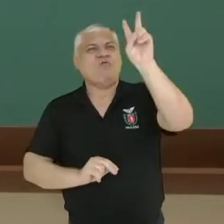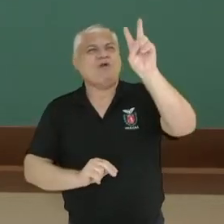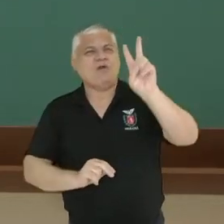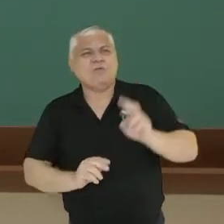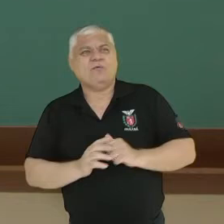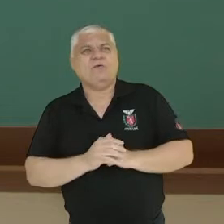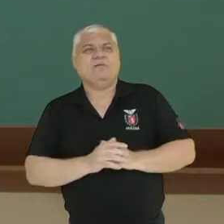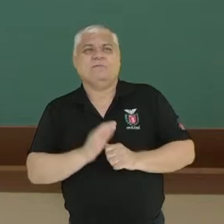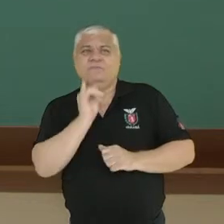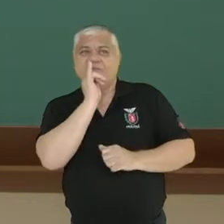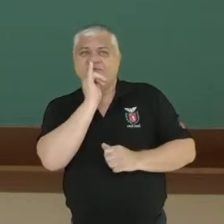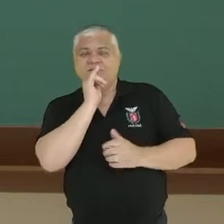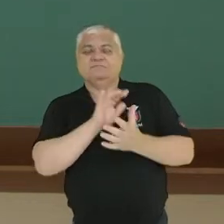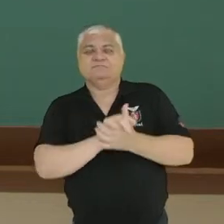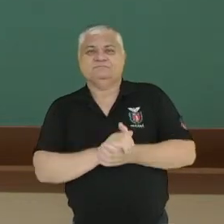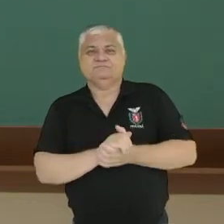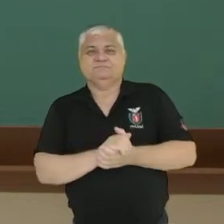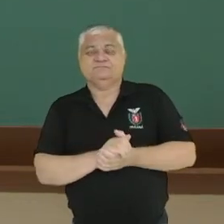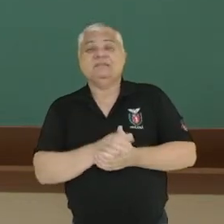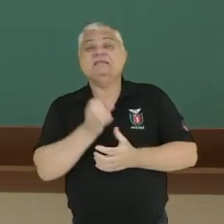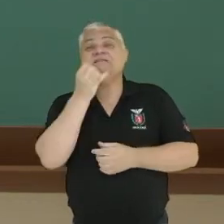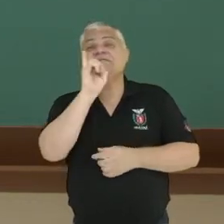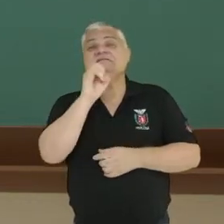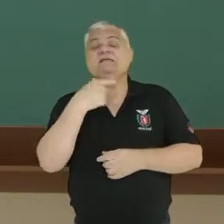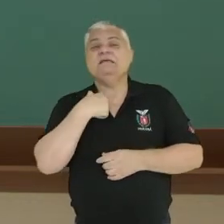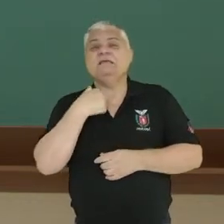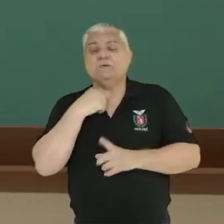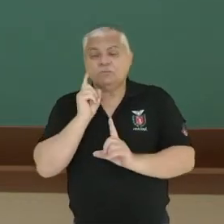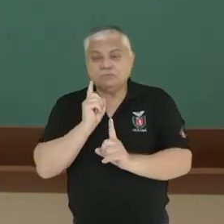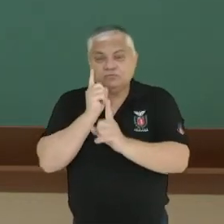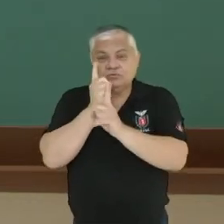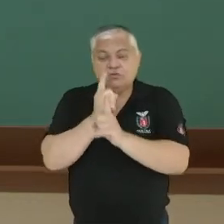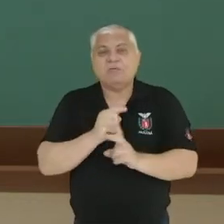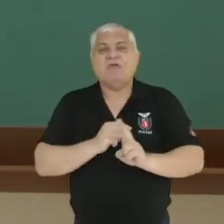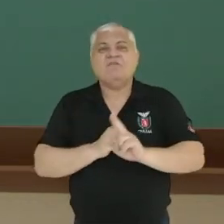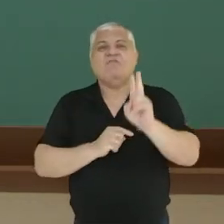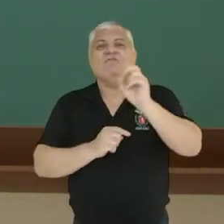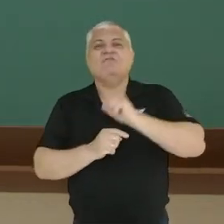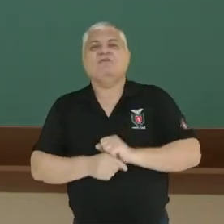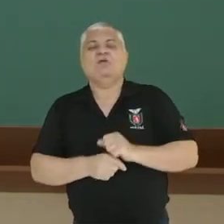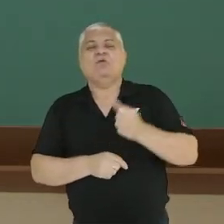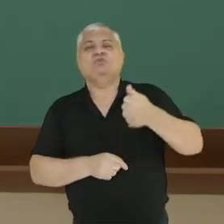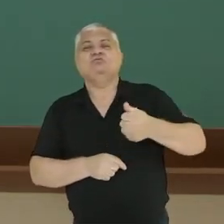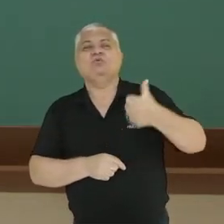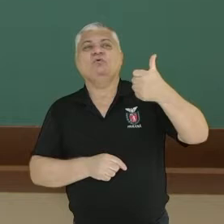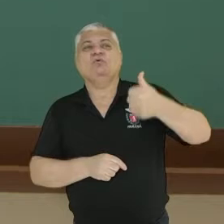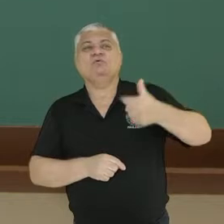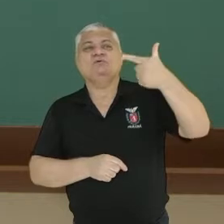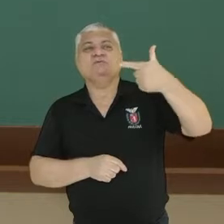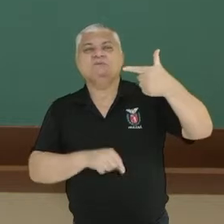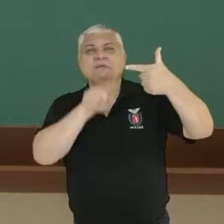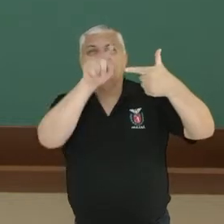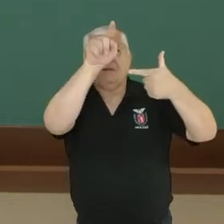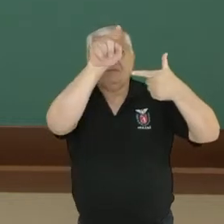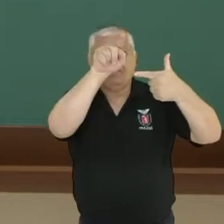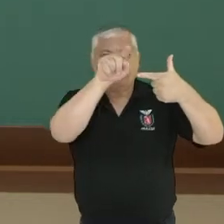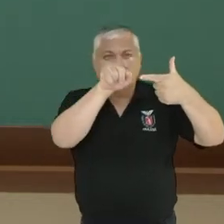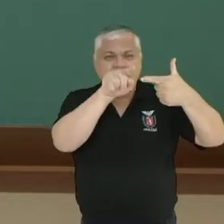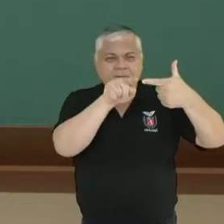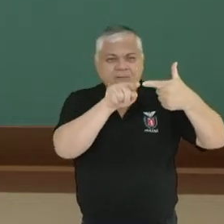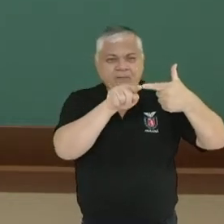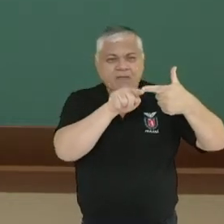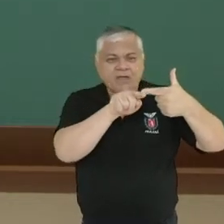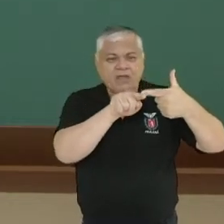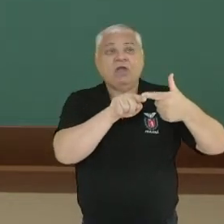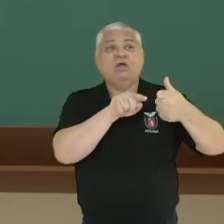decimais. Por exemplo, se eu quero saber o valor de log de 12, basta eu vir nessa tabela e